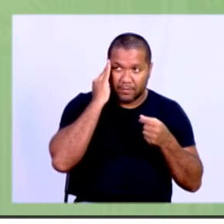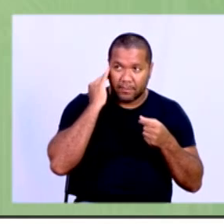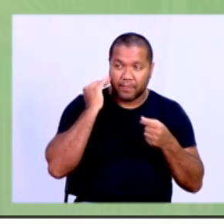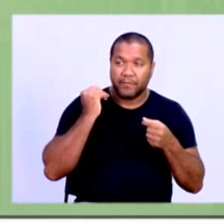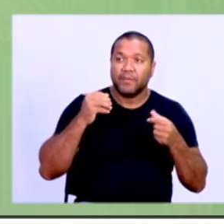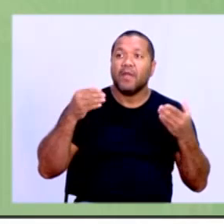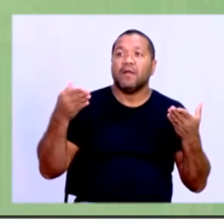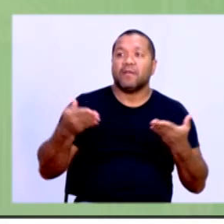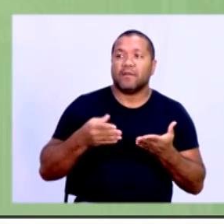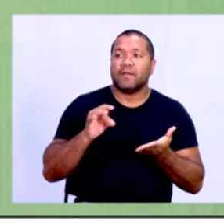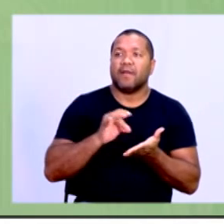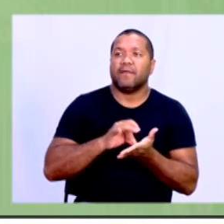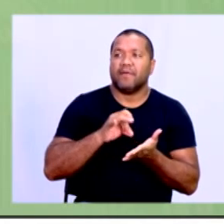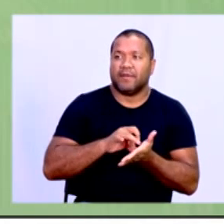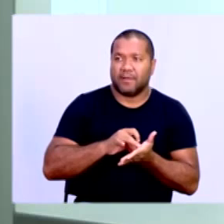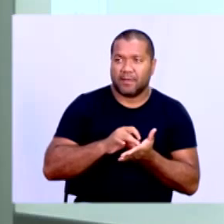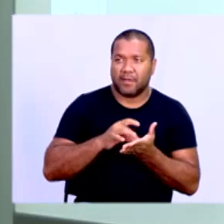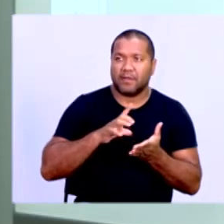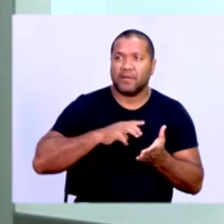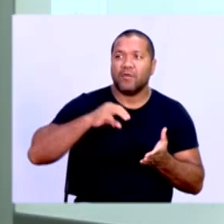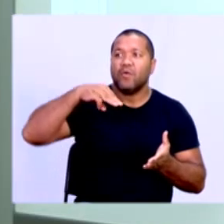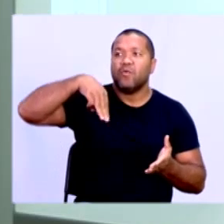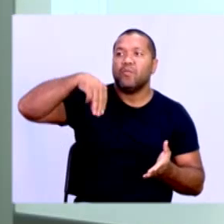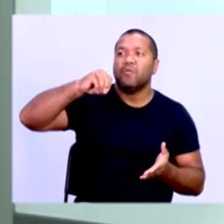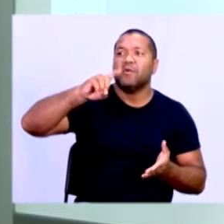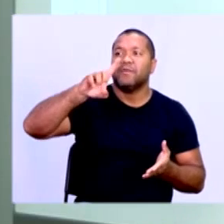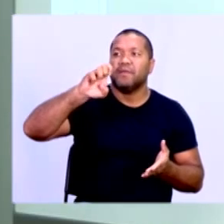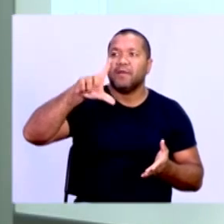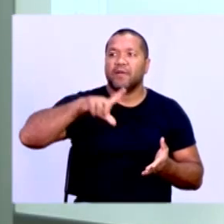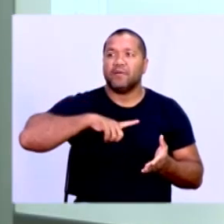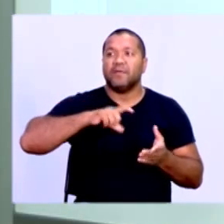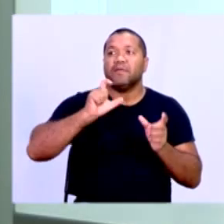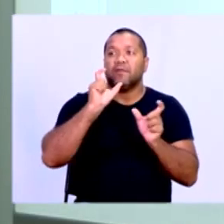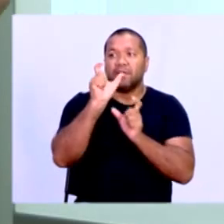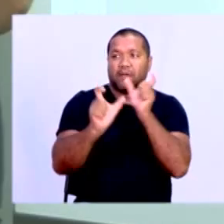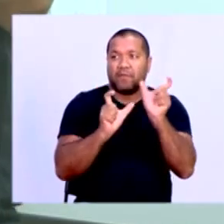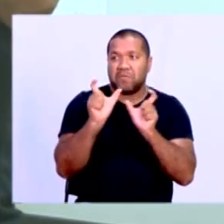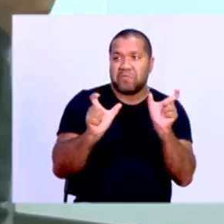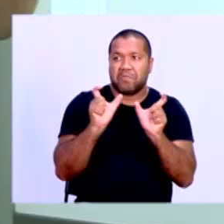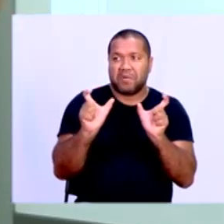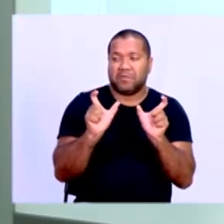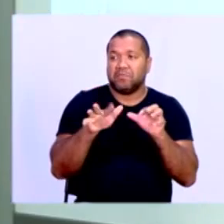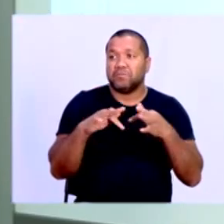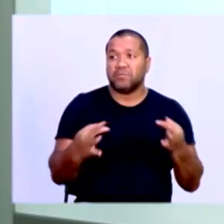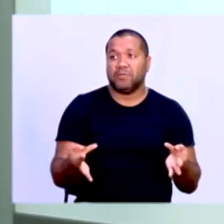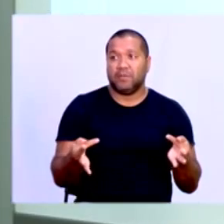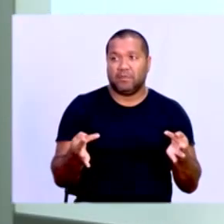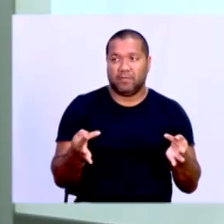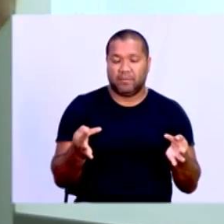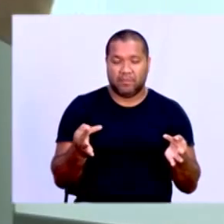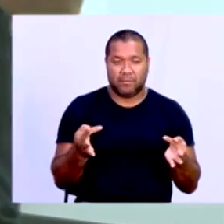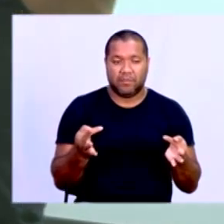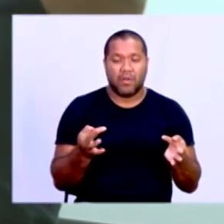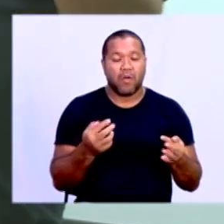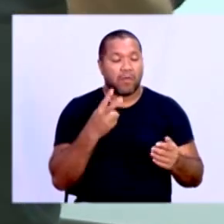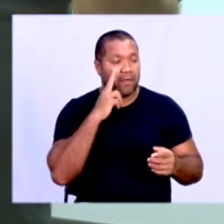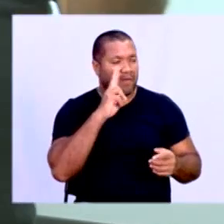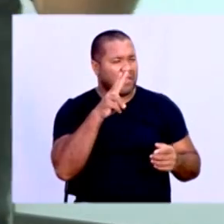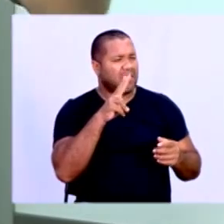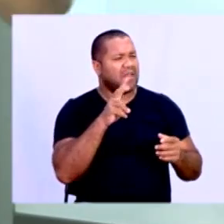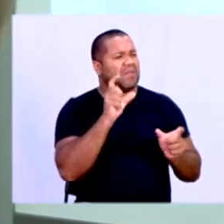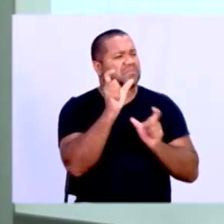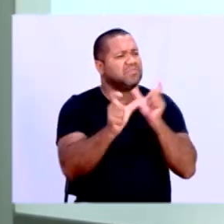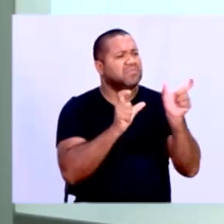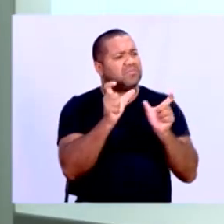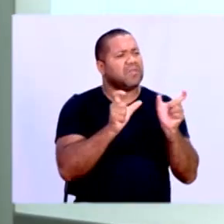modelo, eu tenho a informação crua, os dados lá. Porque, na verdade, quando você vê os dados de um banco de dados, você vê como se vê